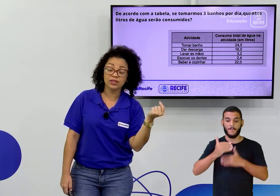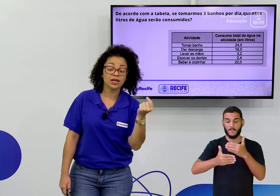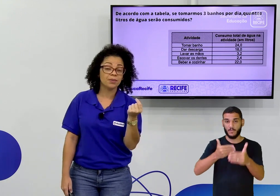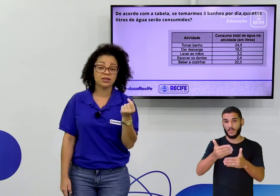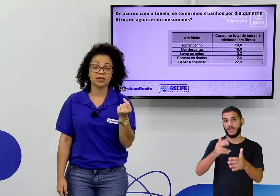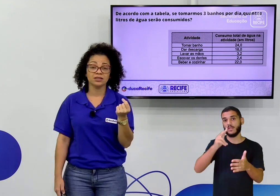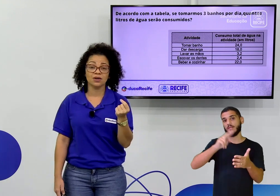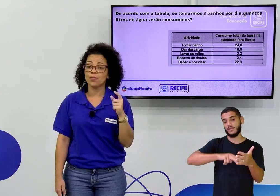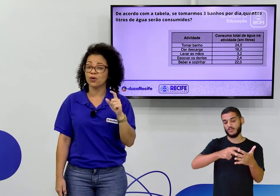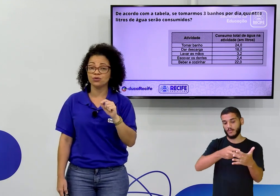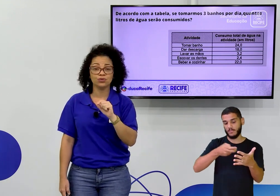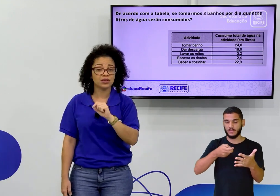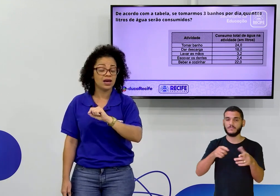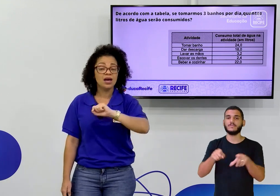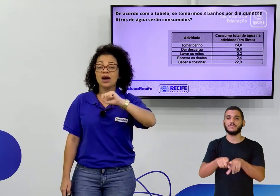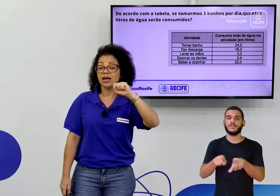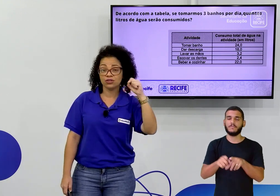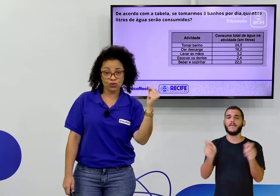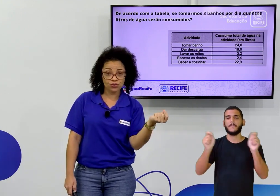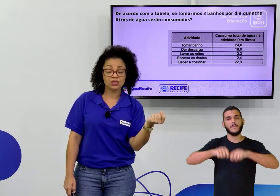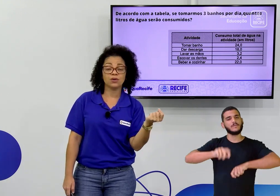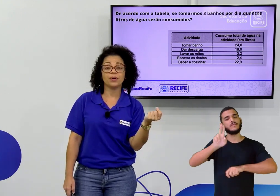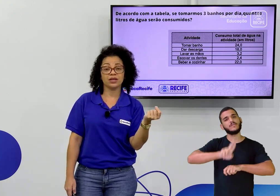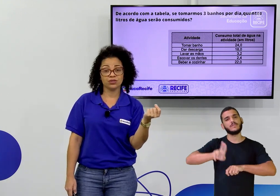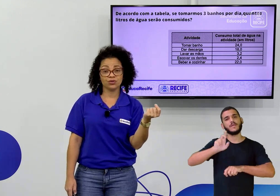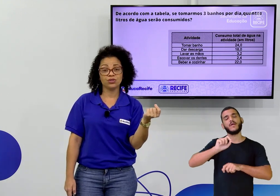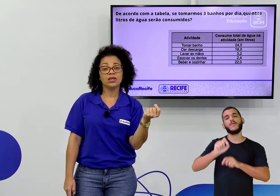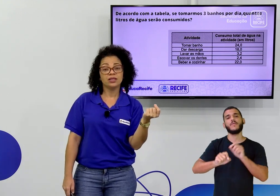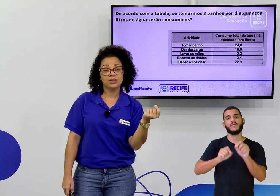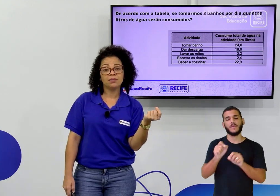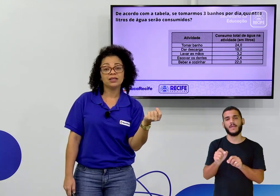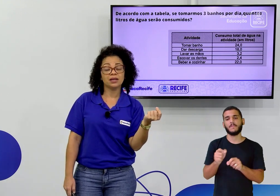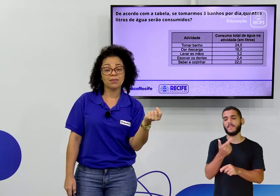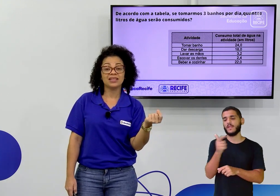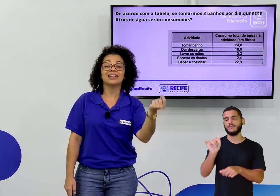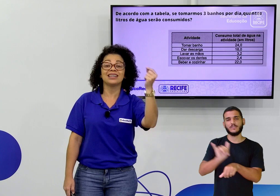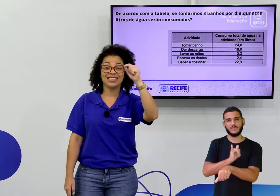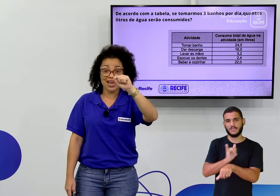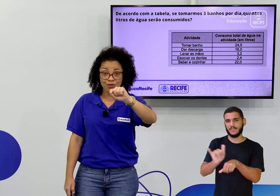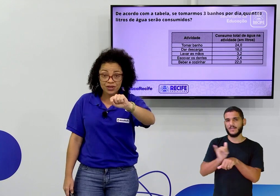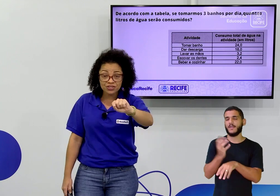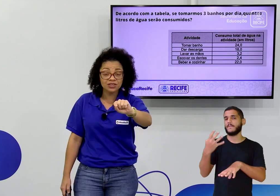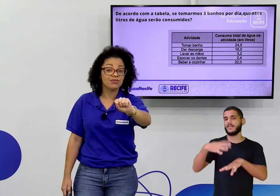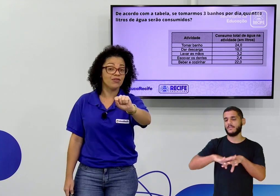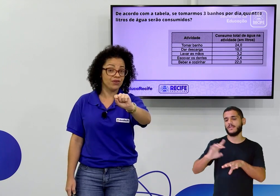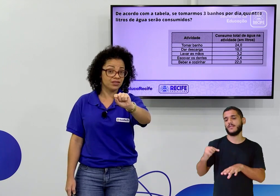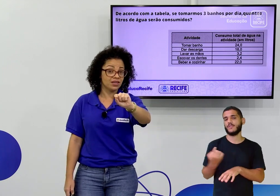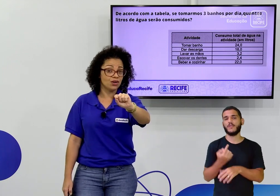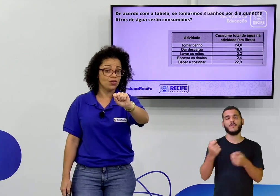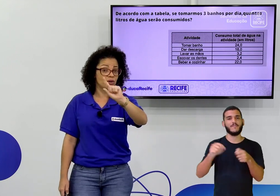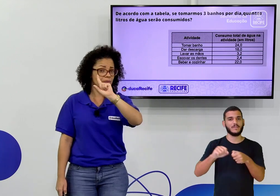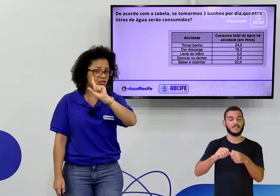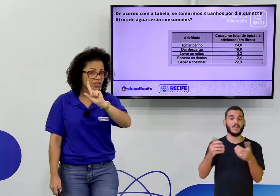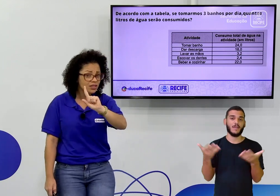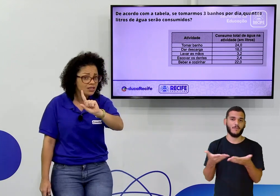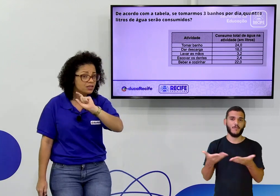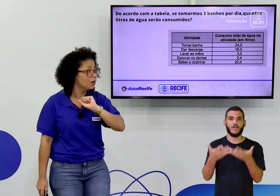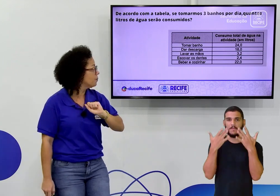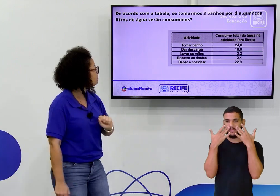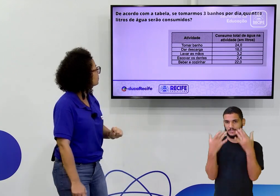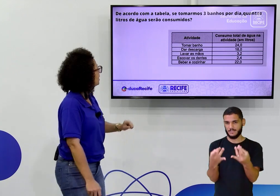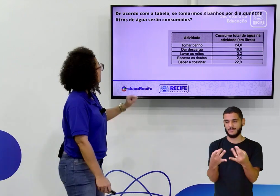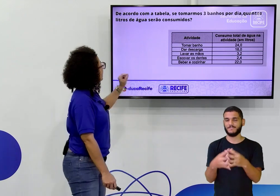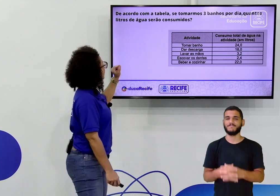leitura e interpretação, eu posso usar as outras operações de matemática, que é o que a gente vai fazer agora. Presta